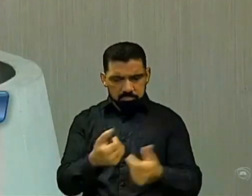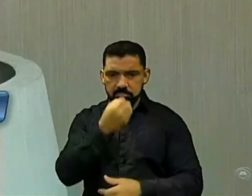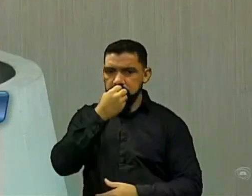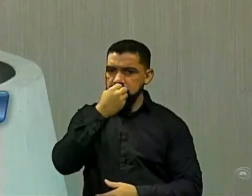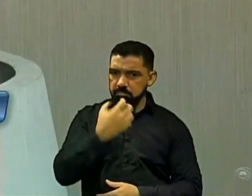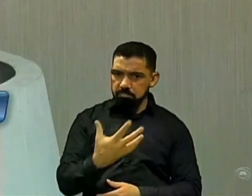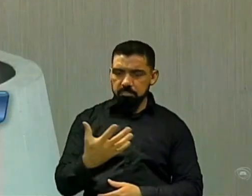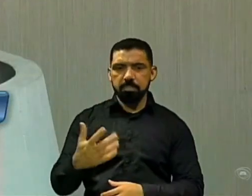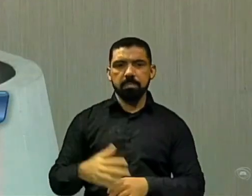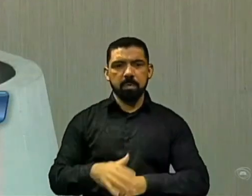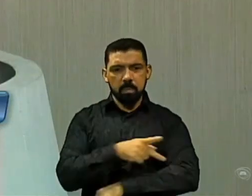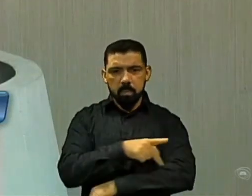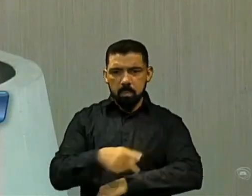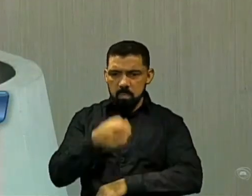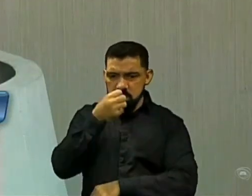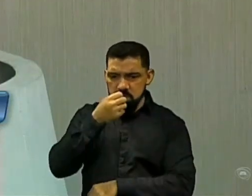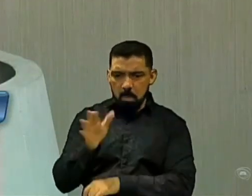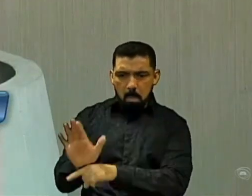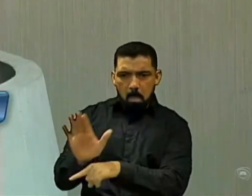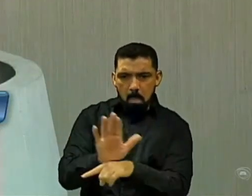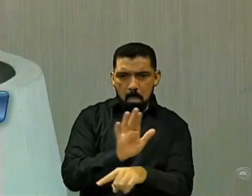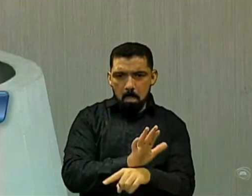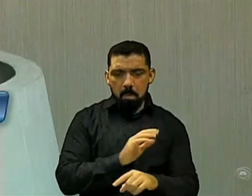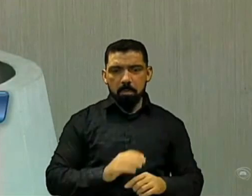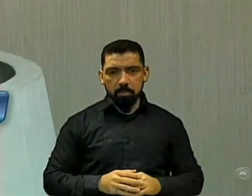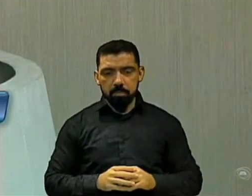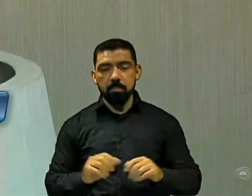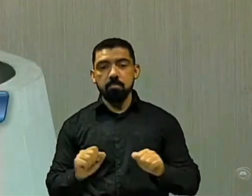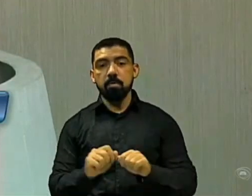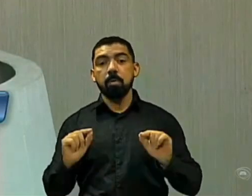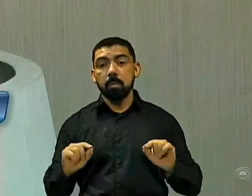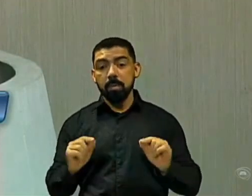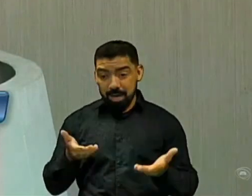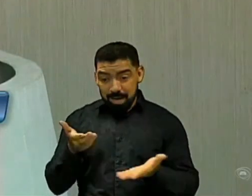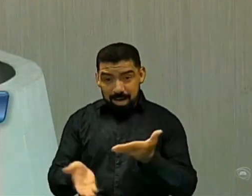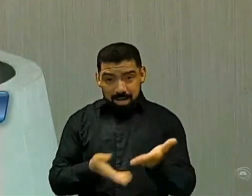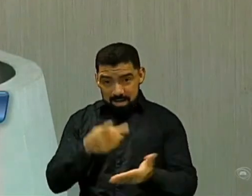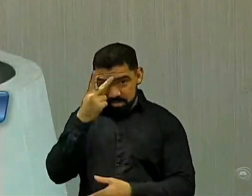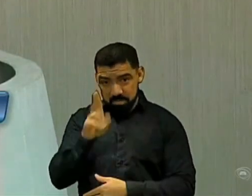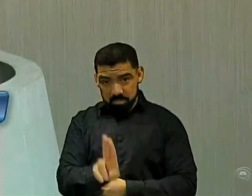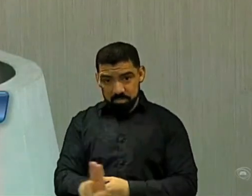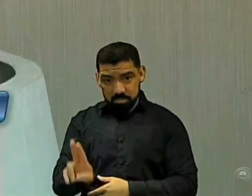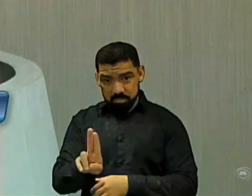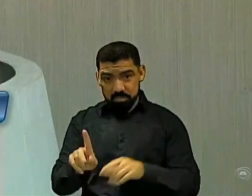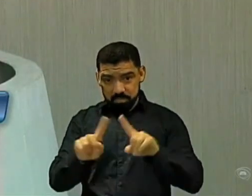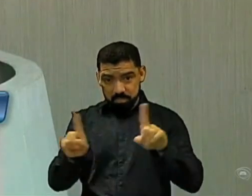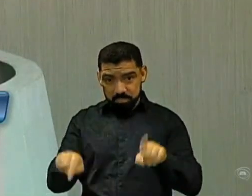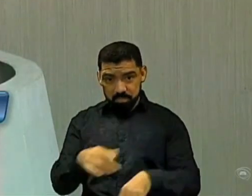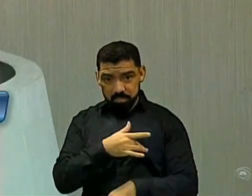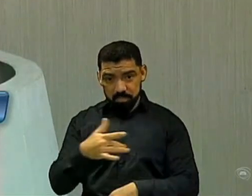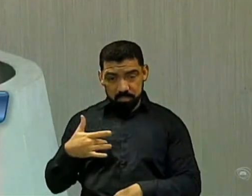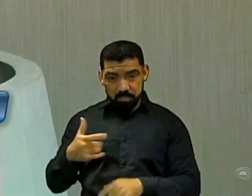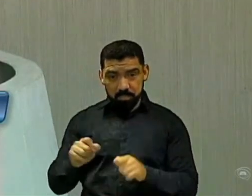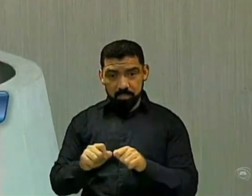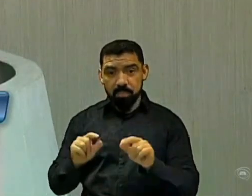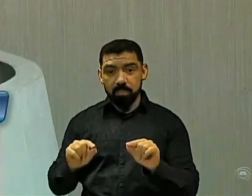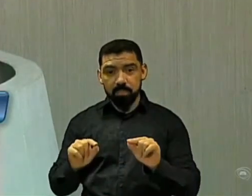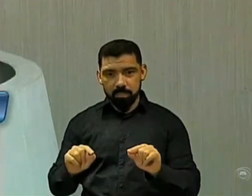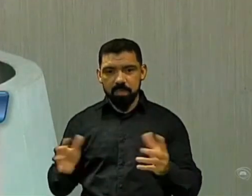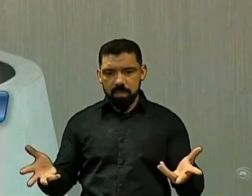extremadamente pura e boa e que fazia com que o atendimento dos usuários fosse feito